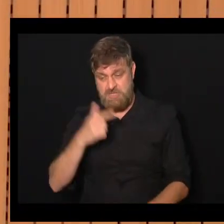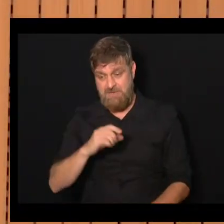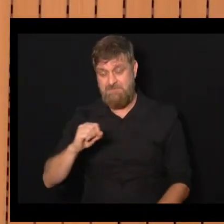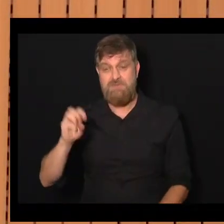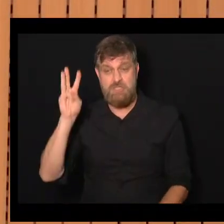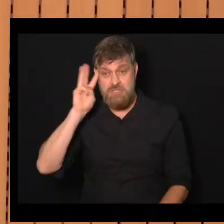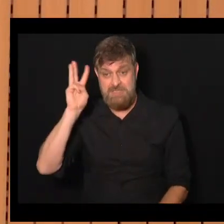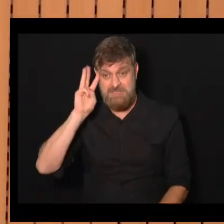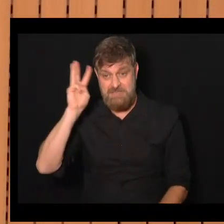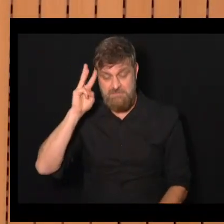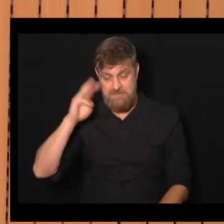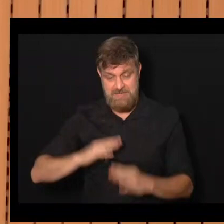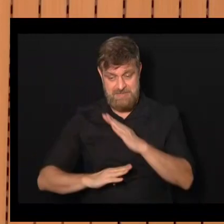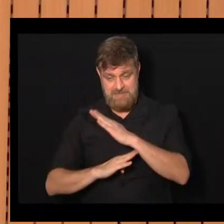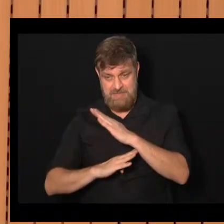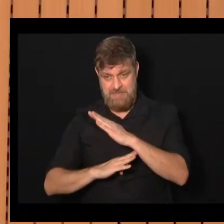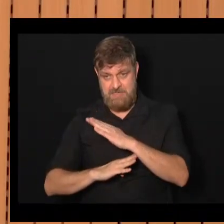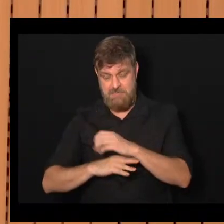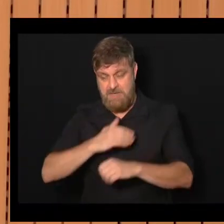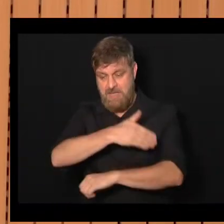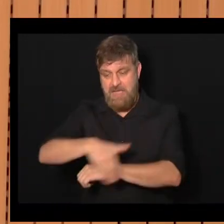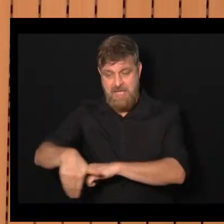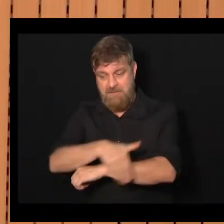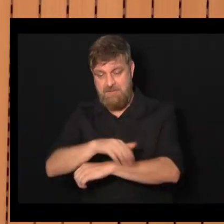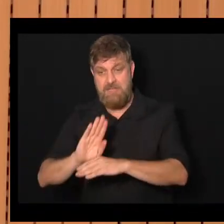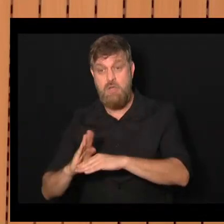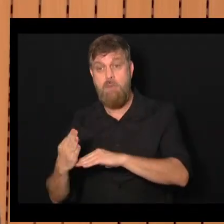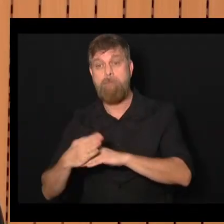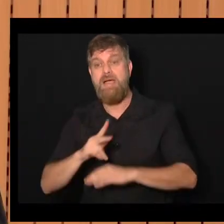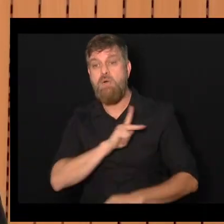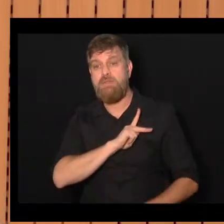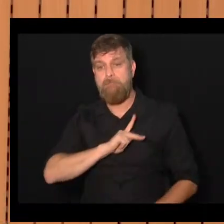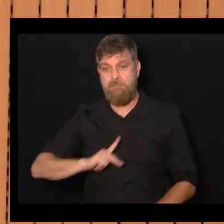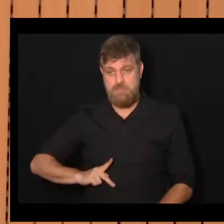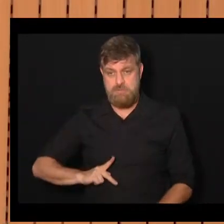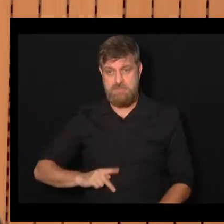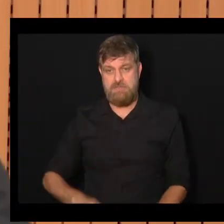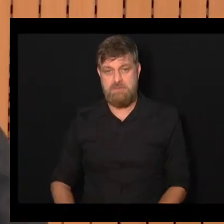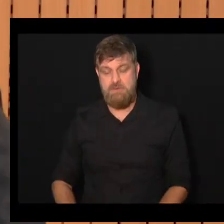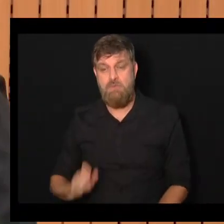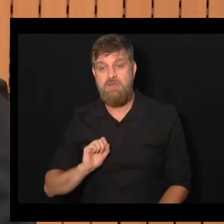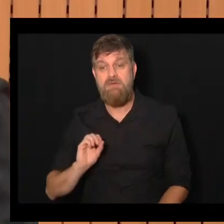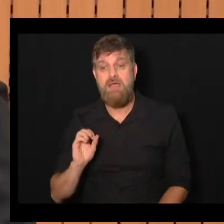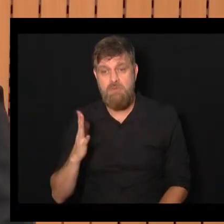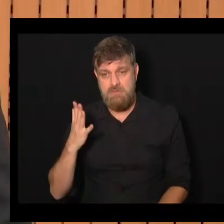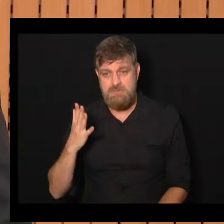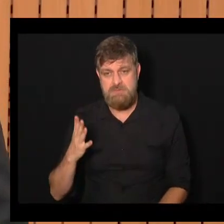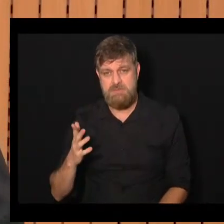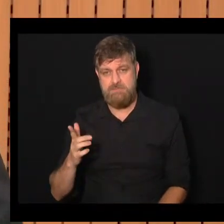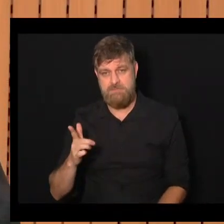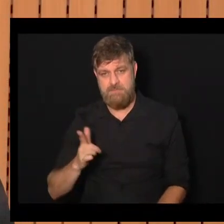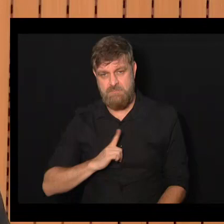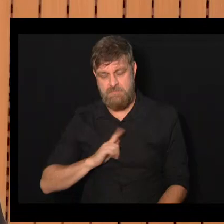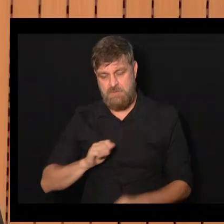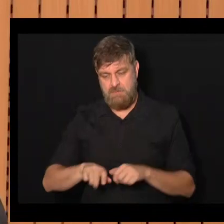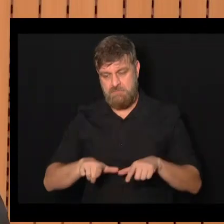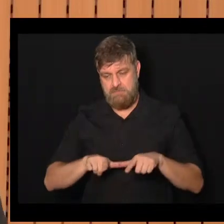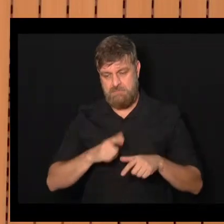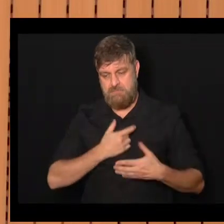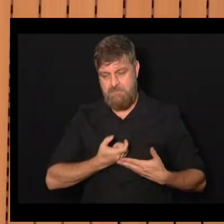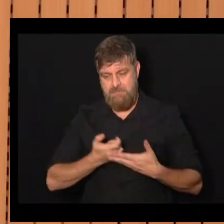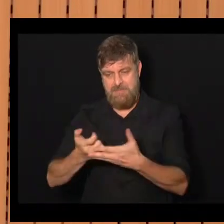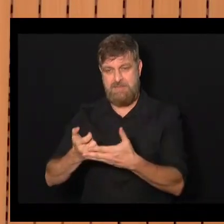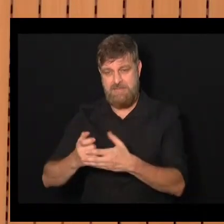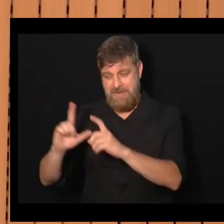terça-feira, às 20 horas, no plenário dessa Câmara, situado na Avenida Engenheiro Roberto Mange, 66 de Ponte Preta, oportunidade na qual será entregue medalha de